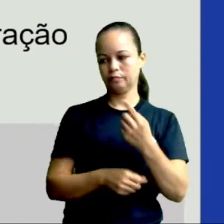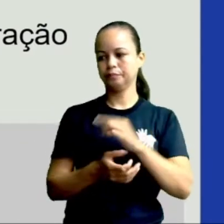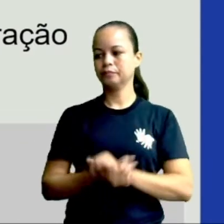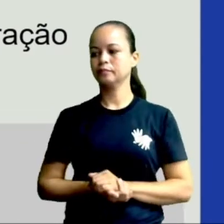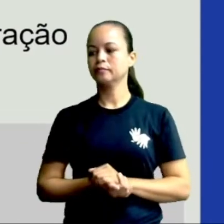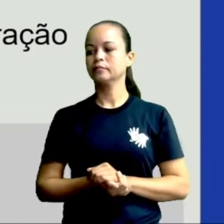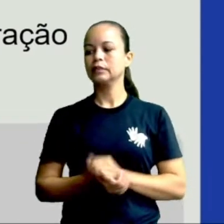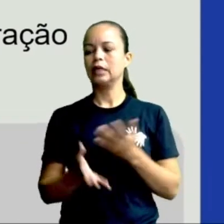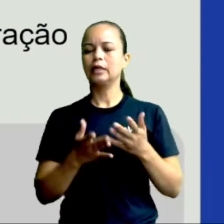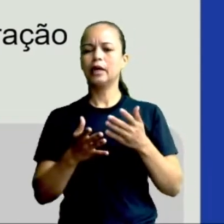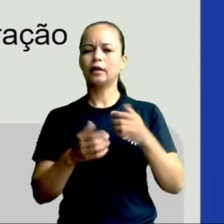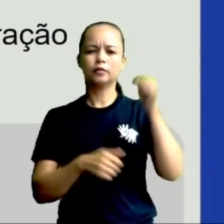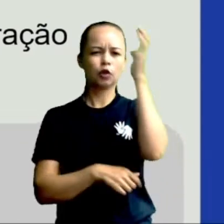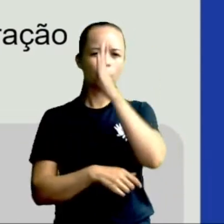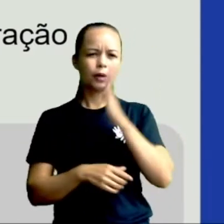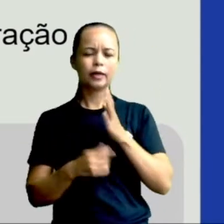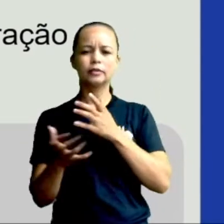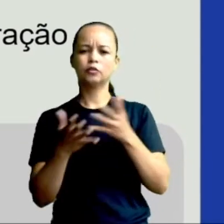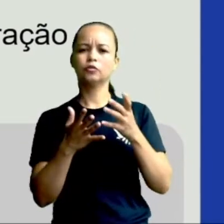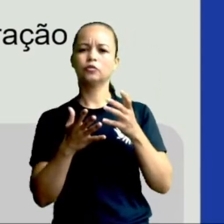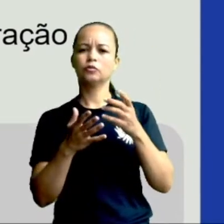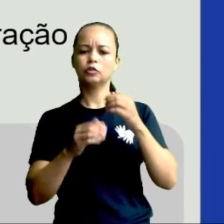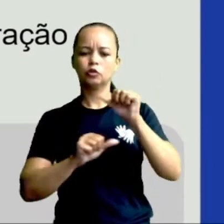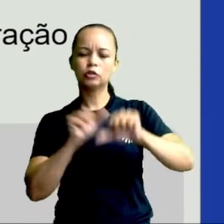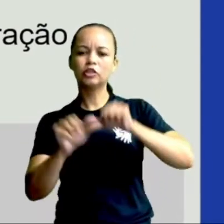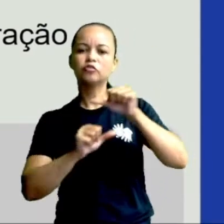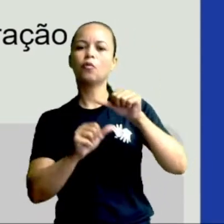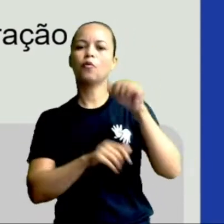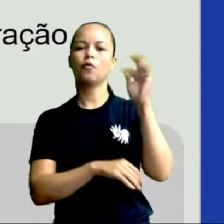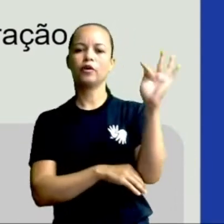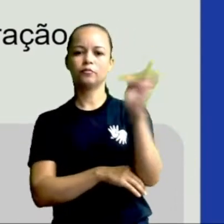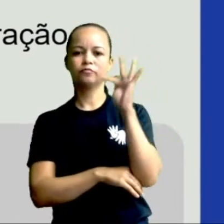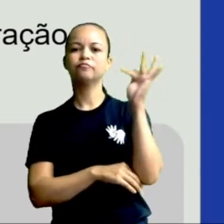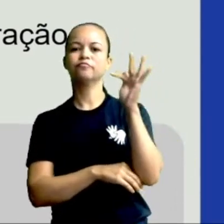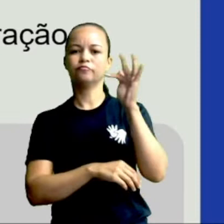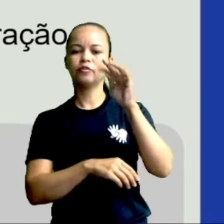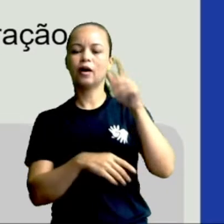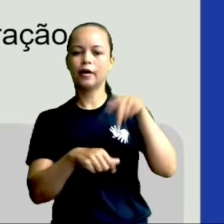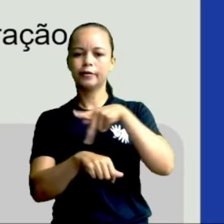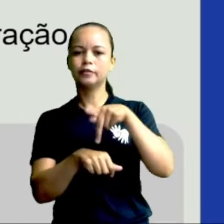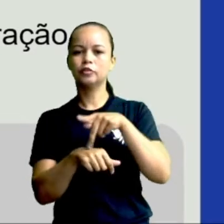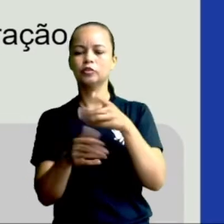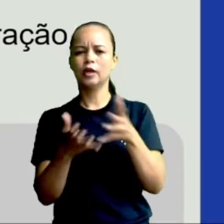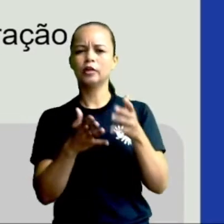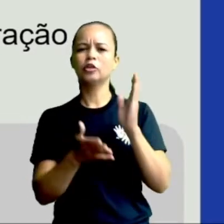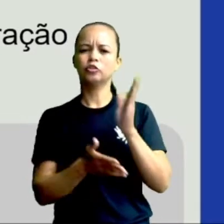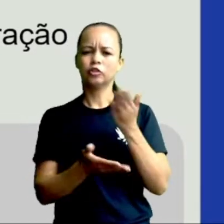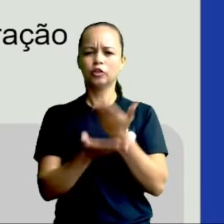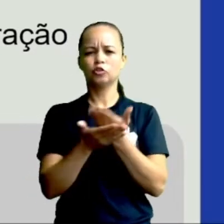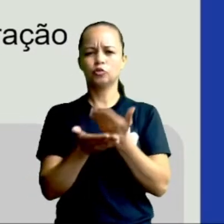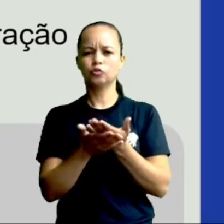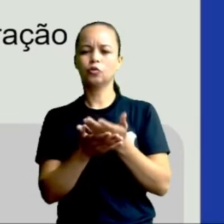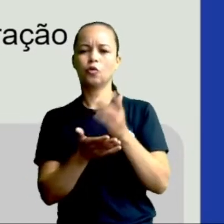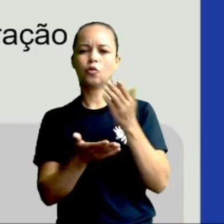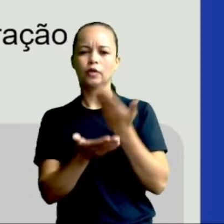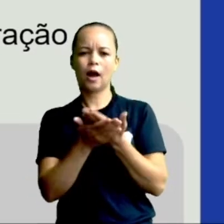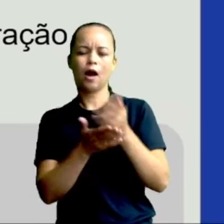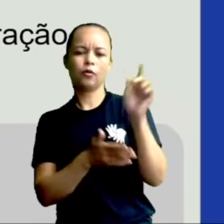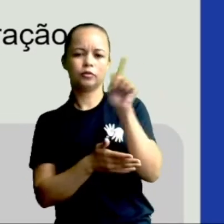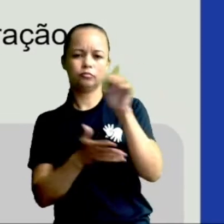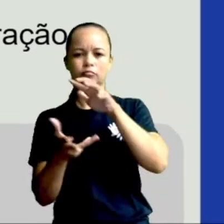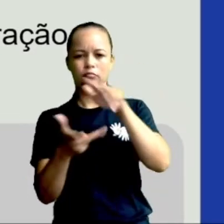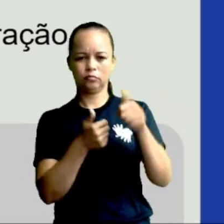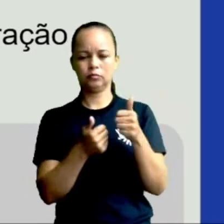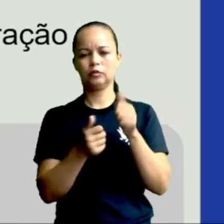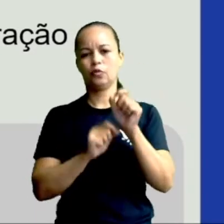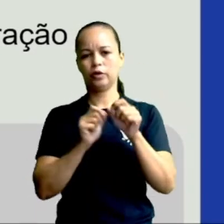o Brasil tornou-se um país federalista, que a gente já viu na aula de geografia, se eu não me engano, né, o que seria